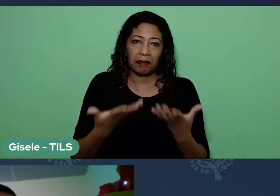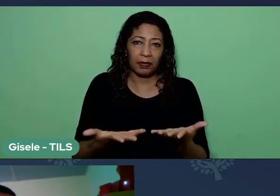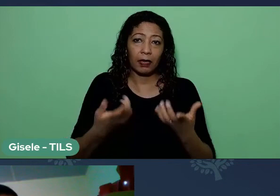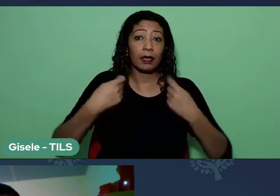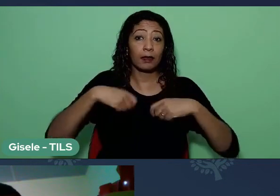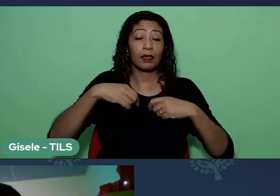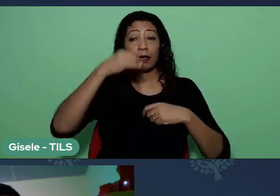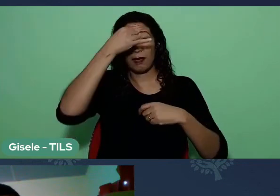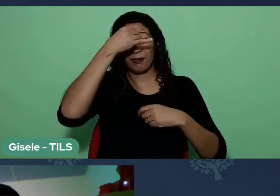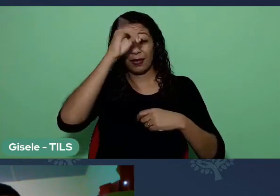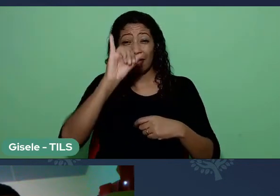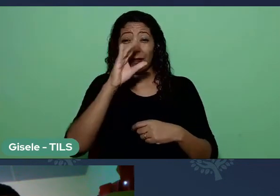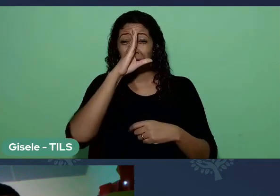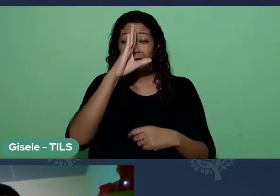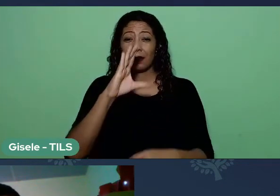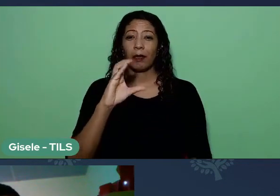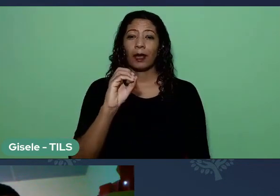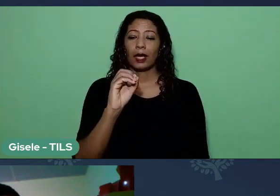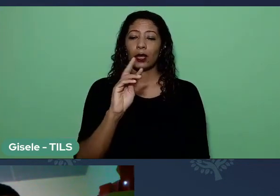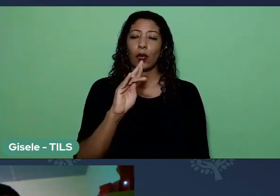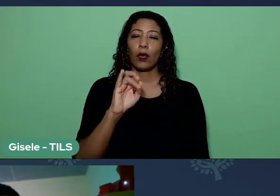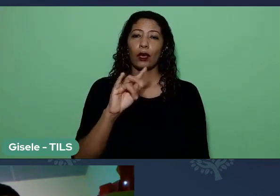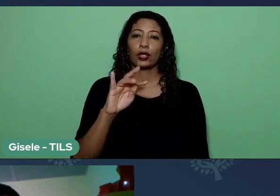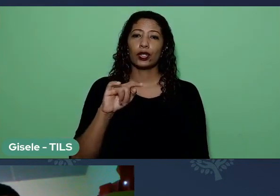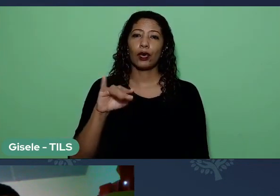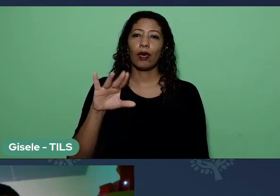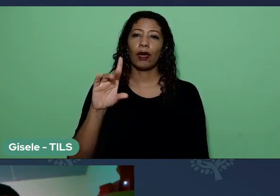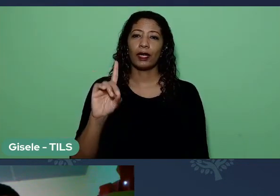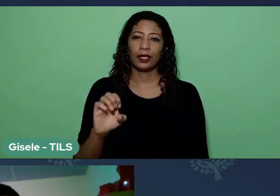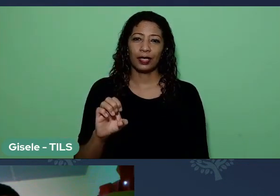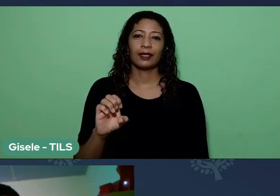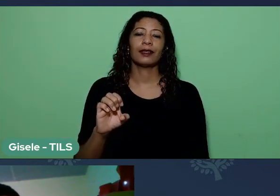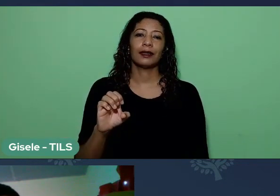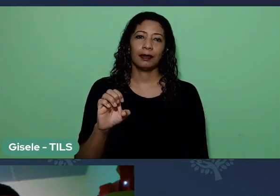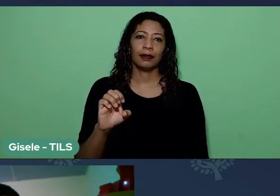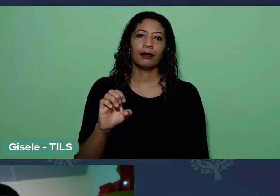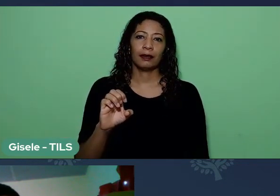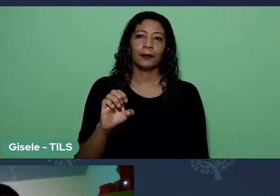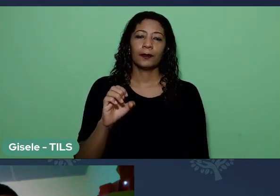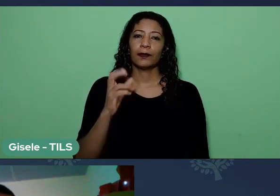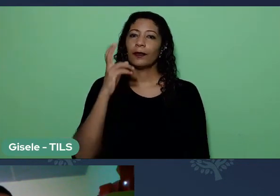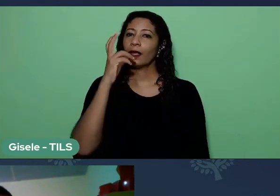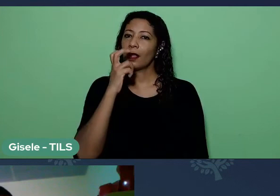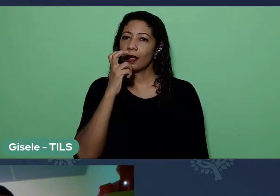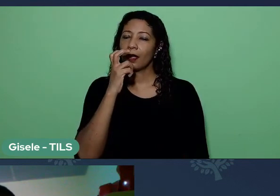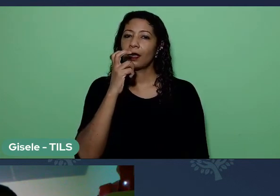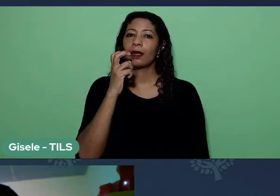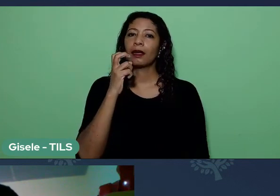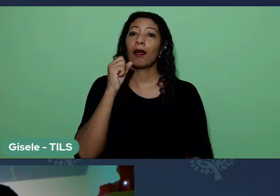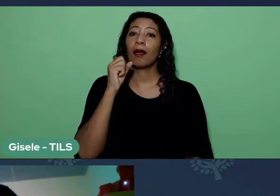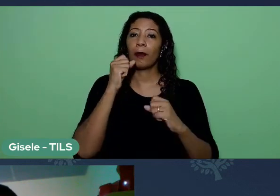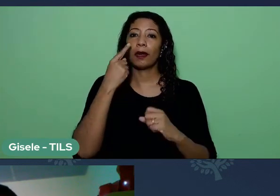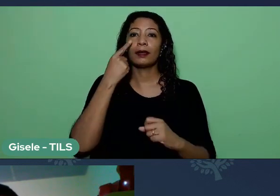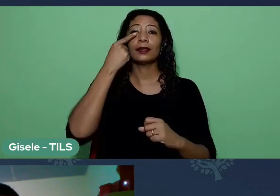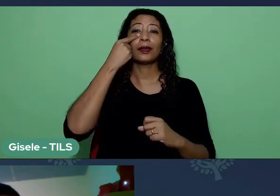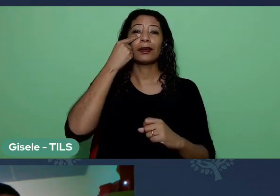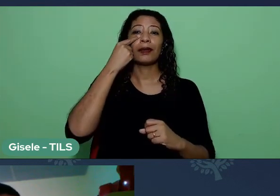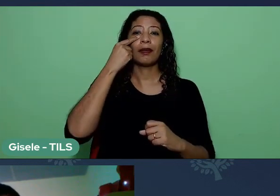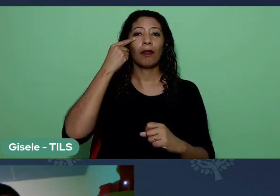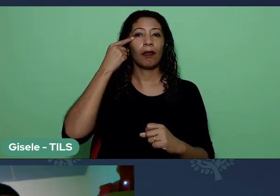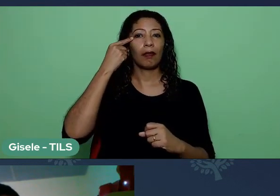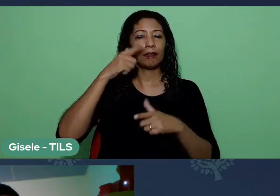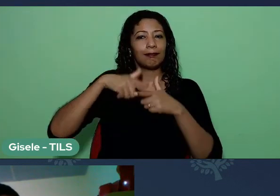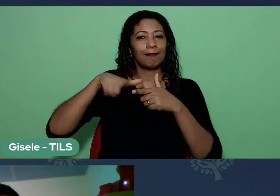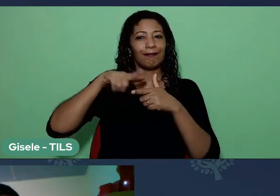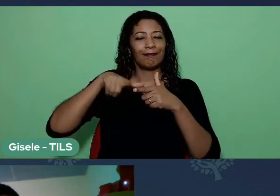especialmente do corticoide inalatório, especialmente não, unicamente do corticoide inflamatório, que pode ir lá para o olho e aí trazer os